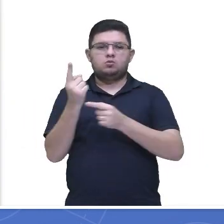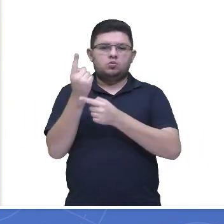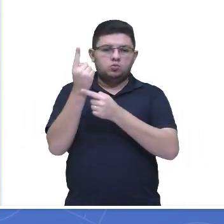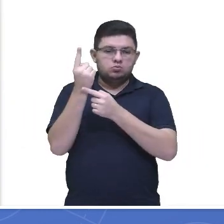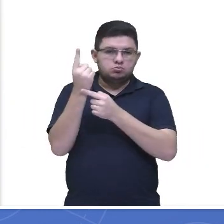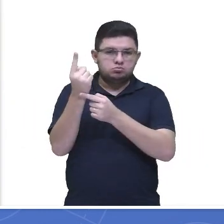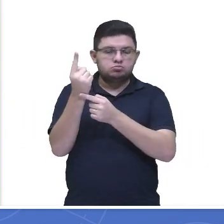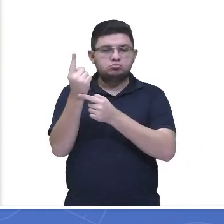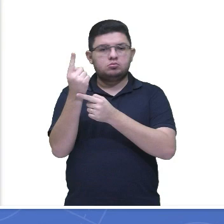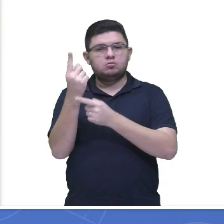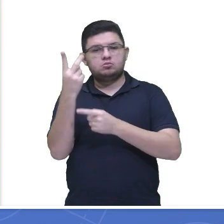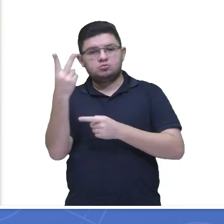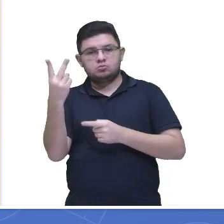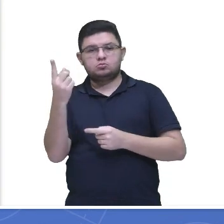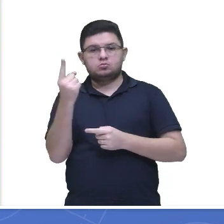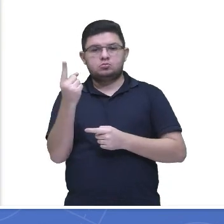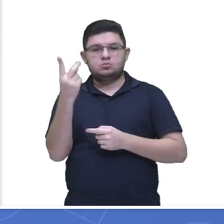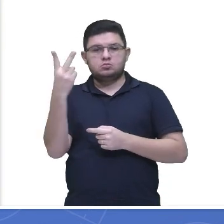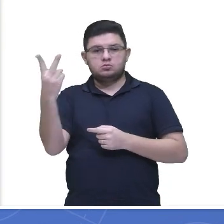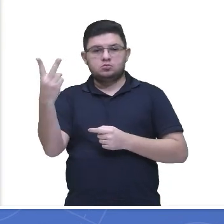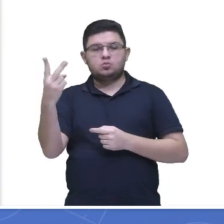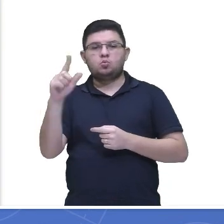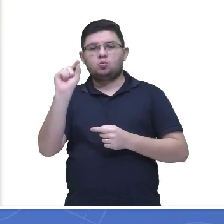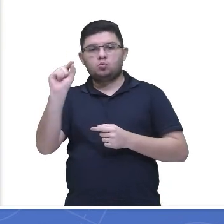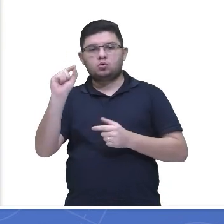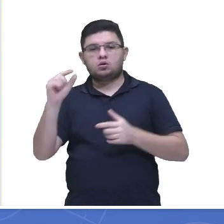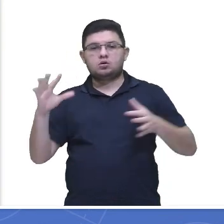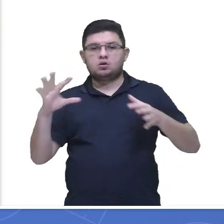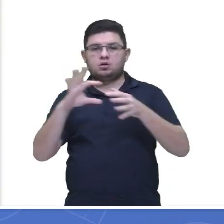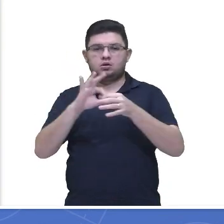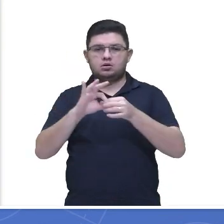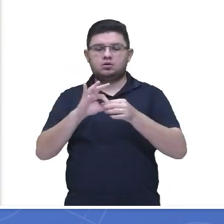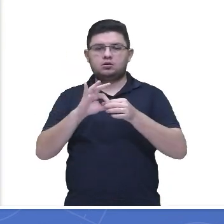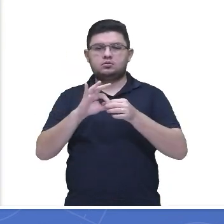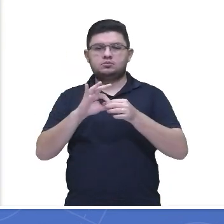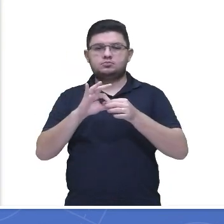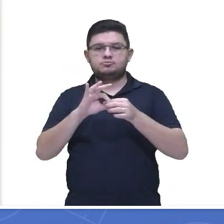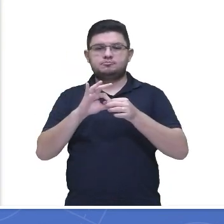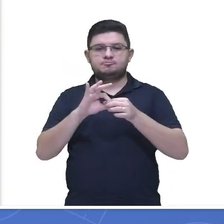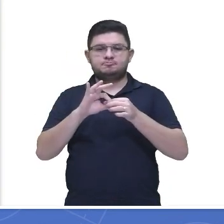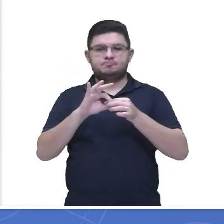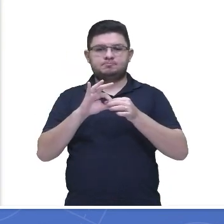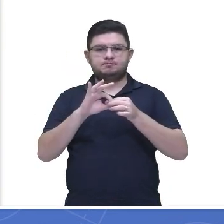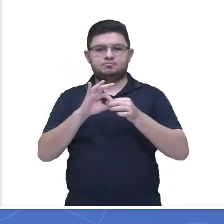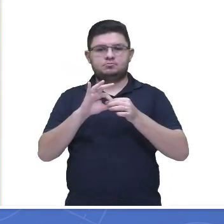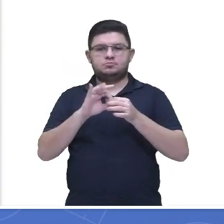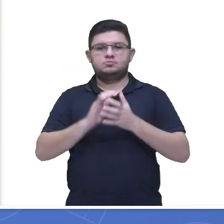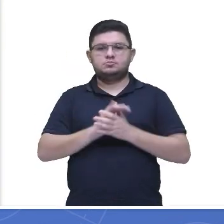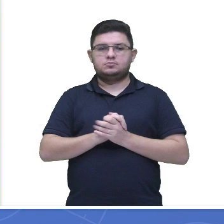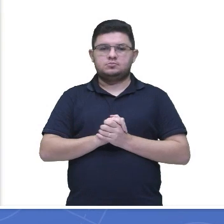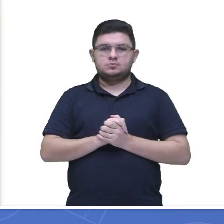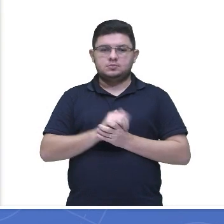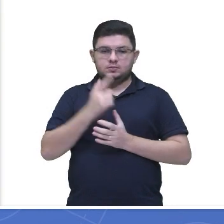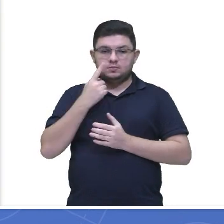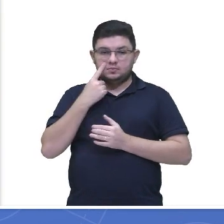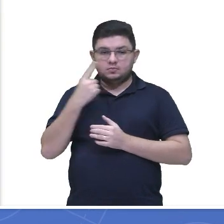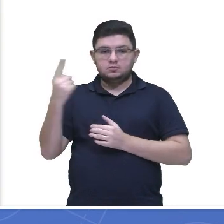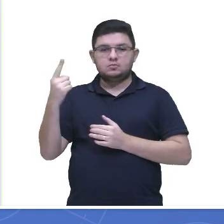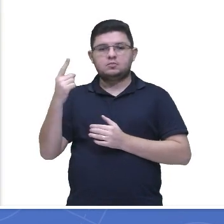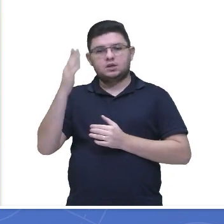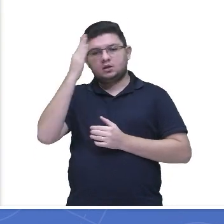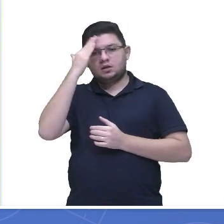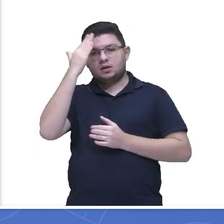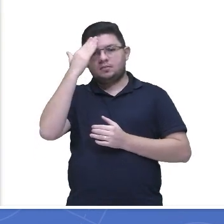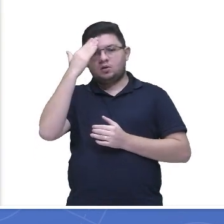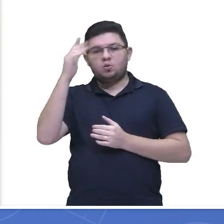duas duplas ligações, ok? Então, para identificar um composto orgânico como